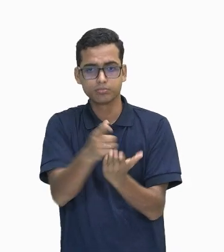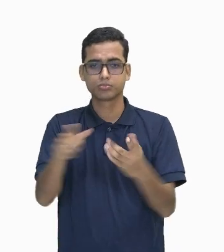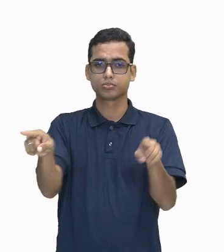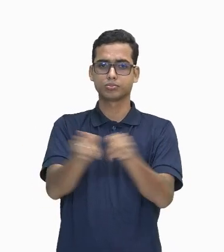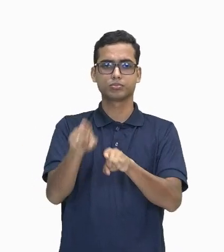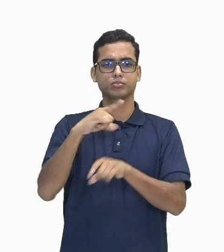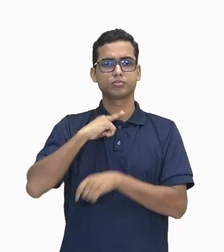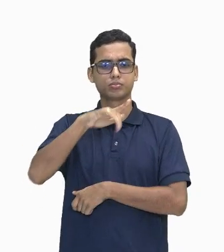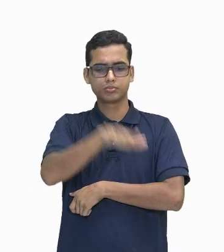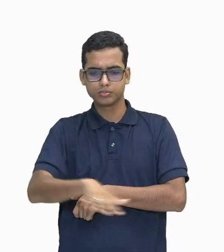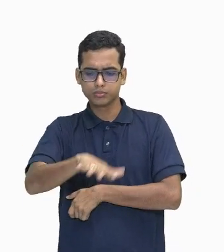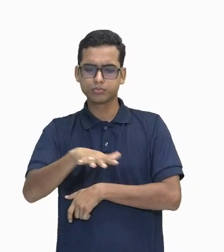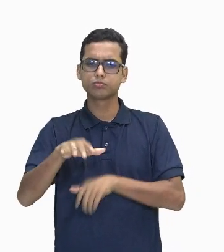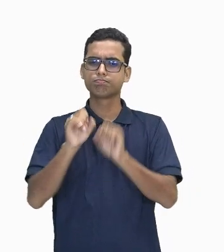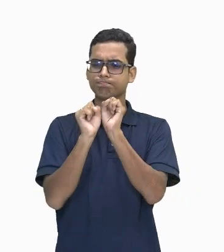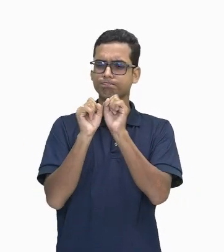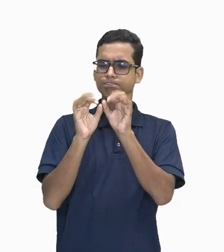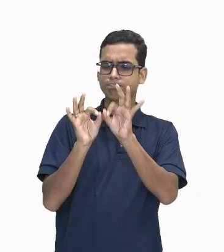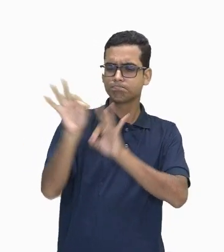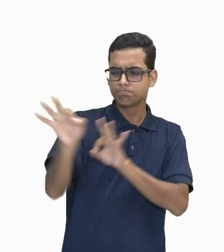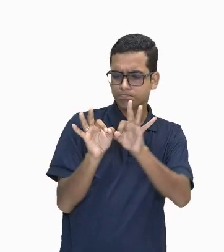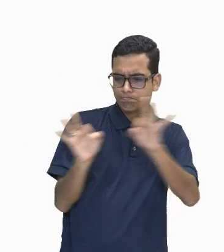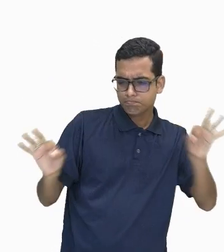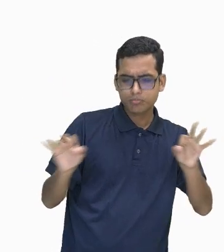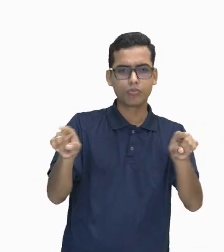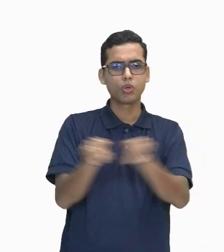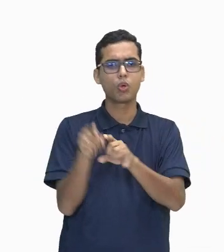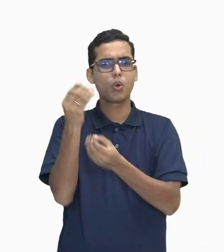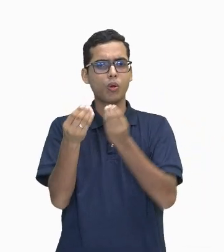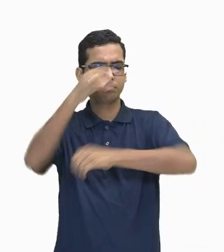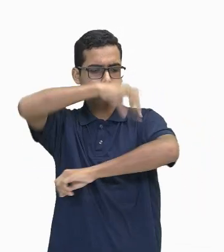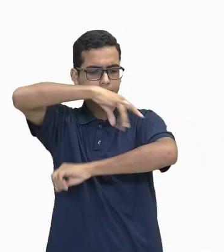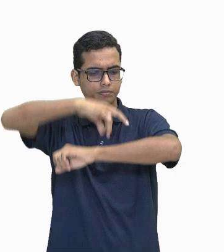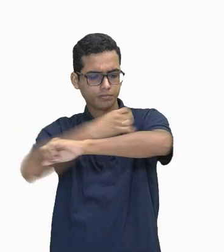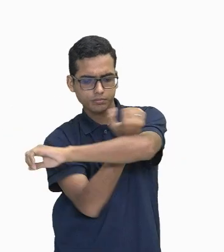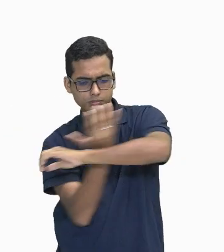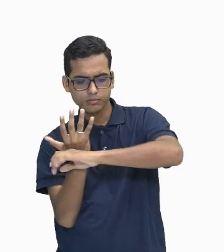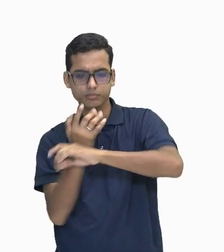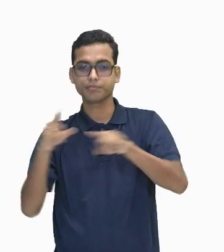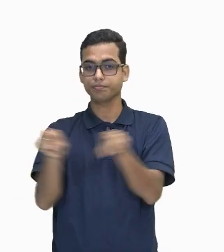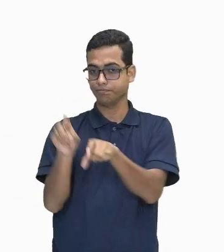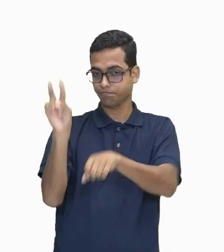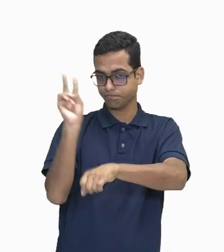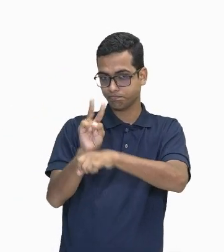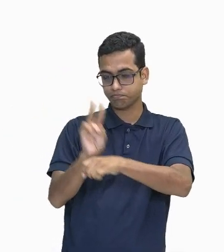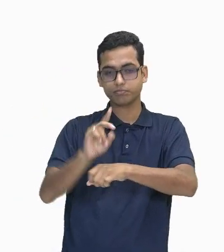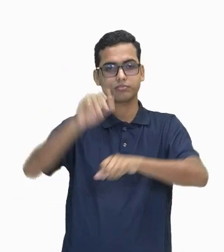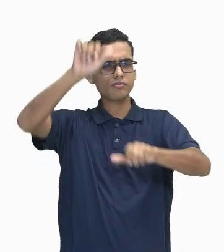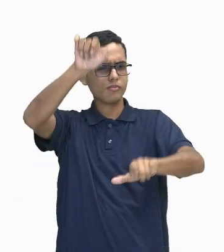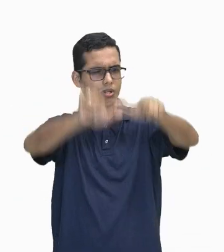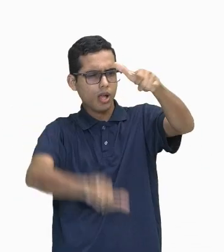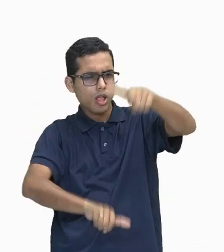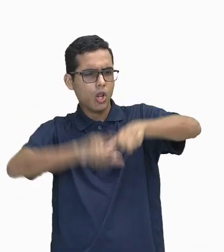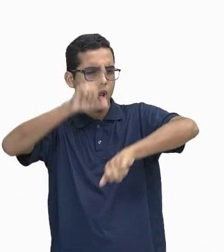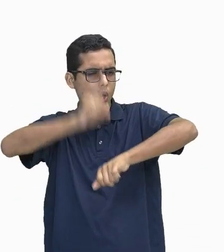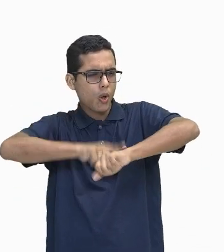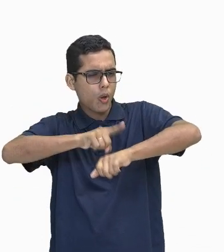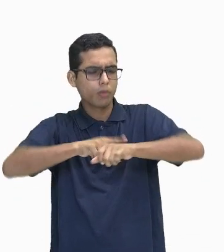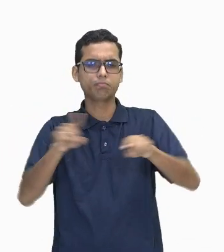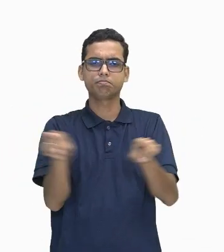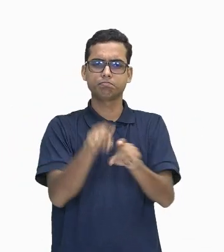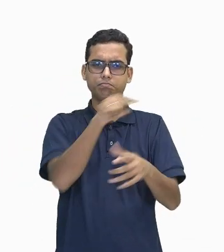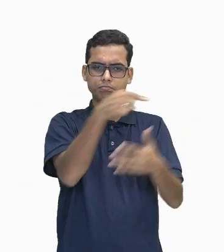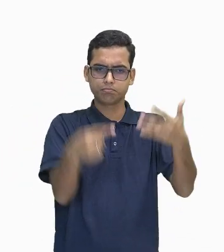ser plantado, cultivado, analisar a questão do tempo, entre outras questões.